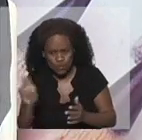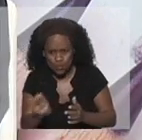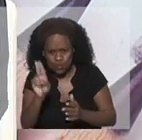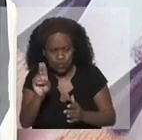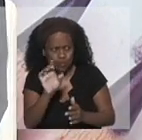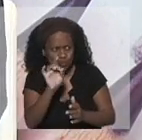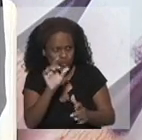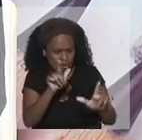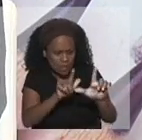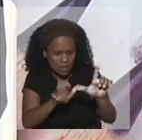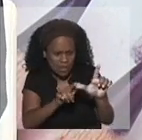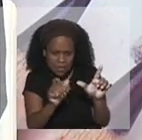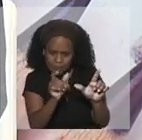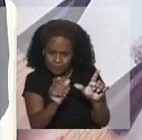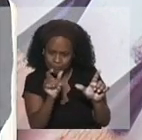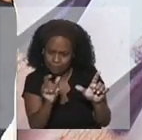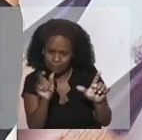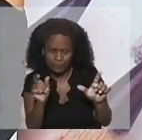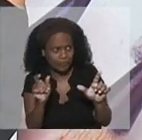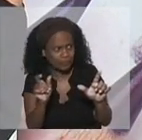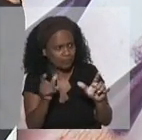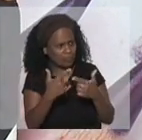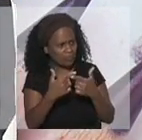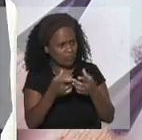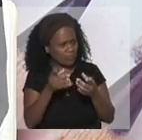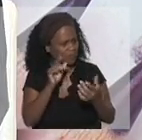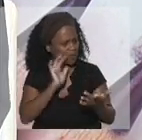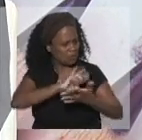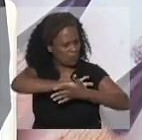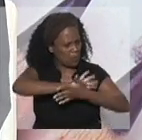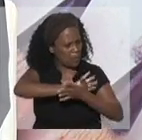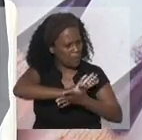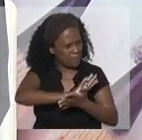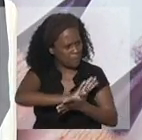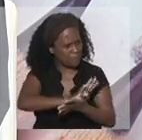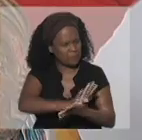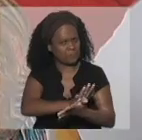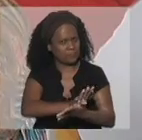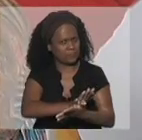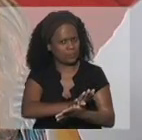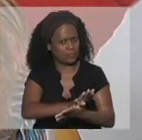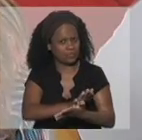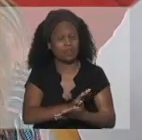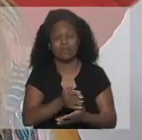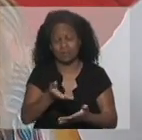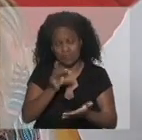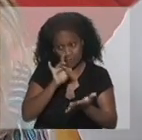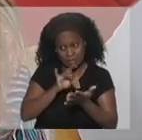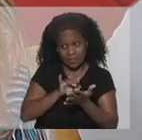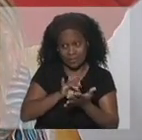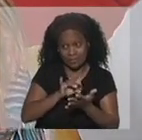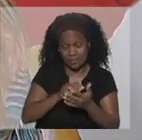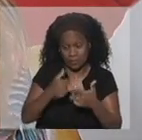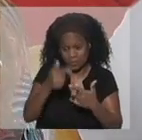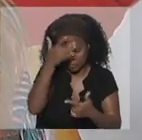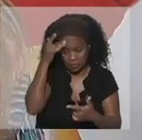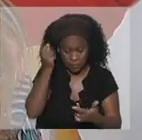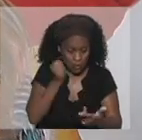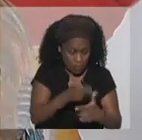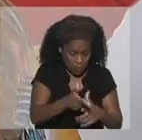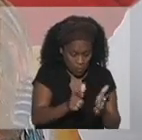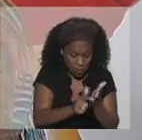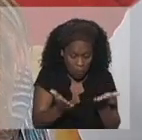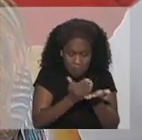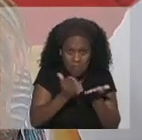que o uso de iniciais tem a ver com uma proteção contra o preconceito. Sim, porque dentro até das pessoas que compram